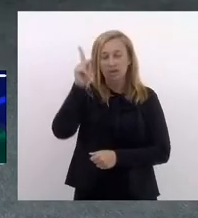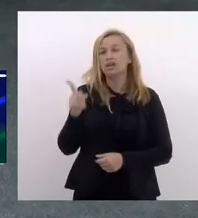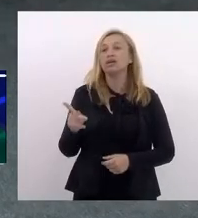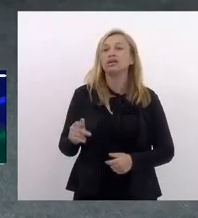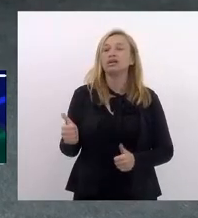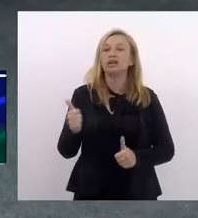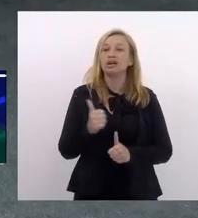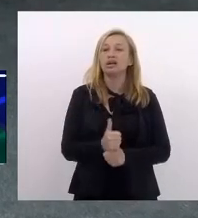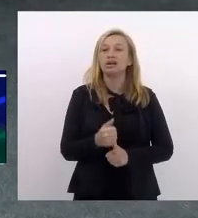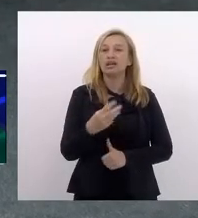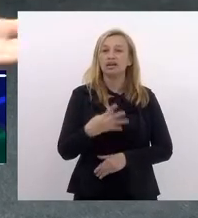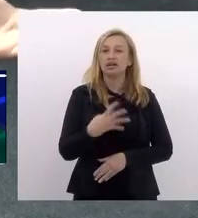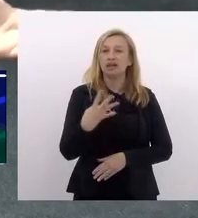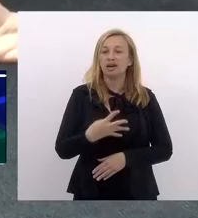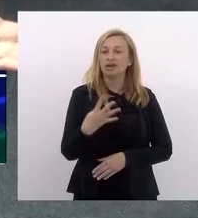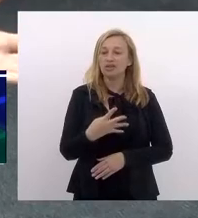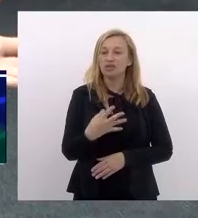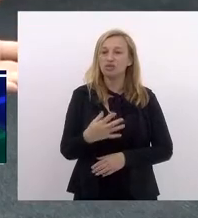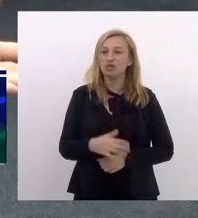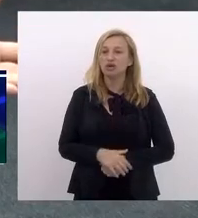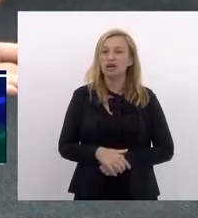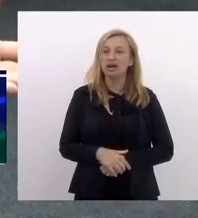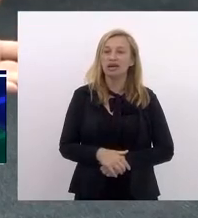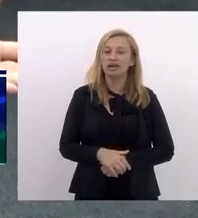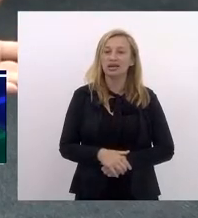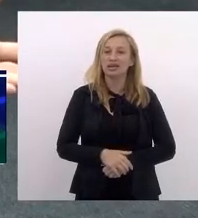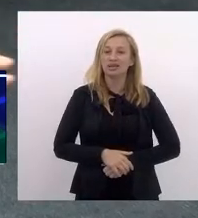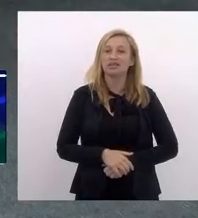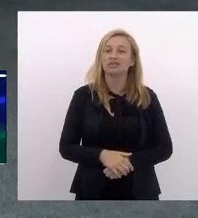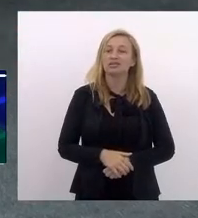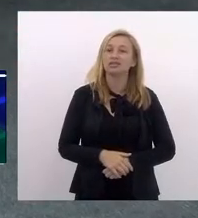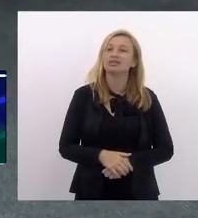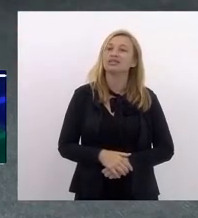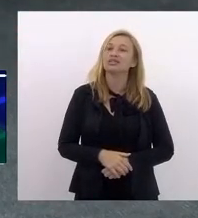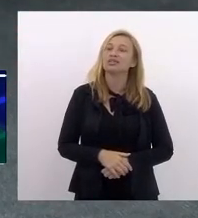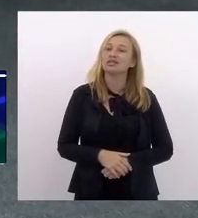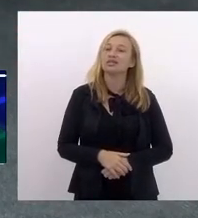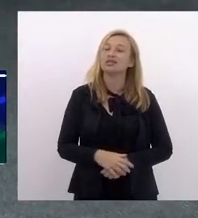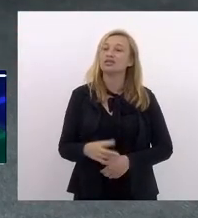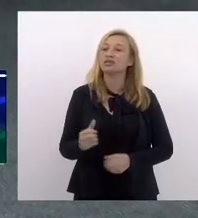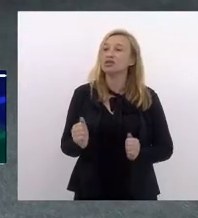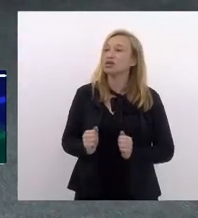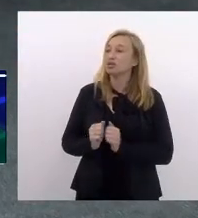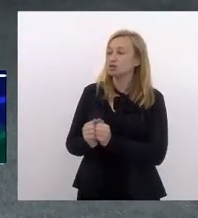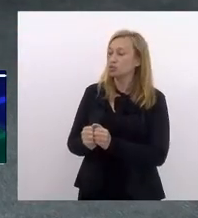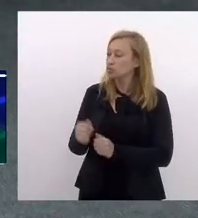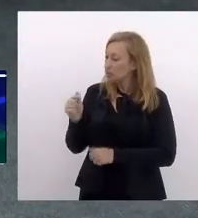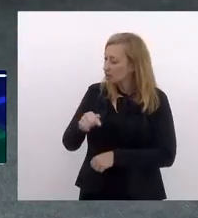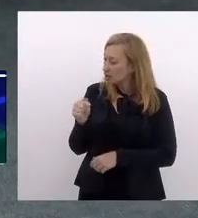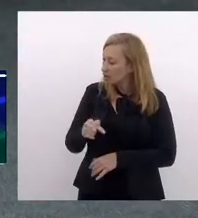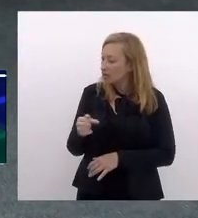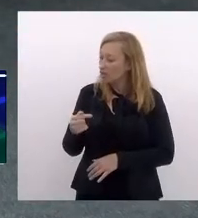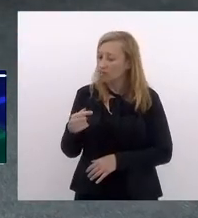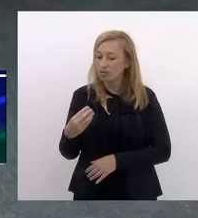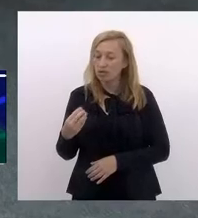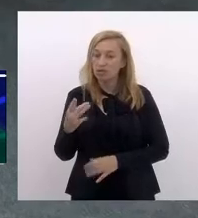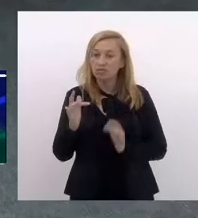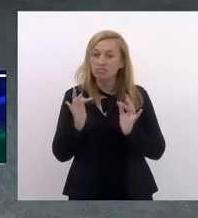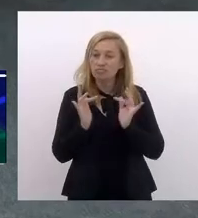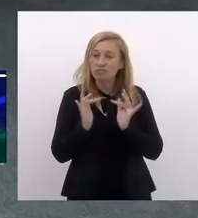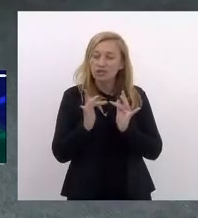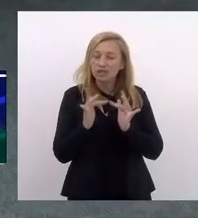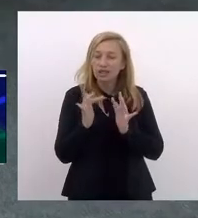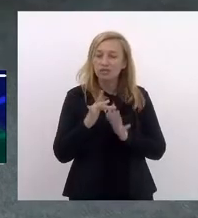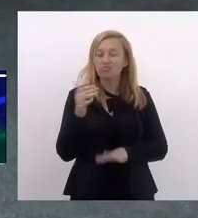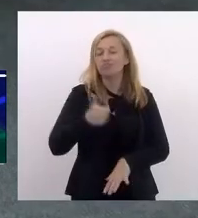quarto mandato, e vai nos fazer falta aqui. Eu quero dizer que tive com o Rubens Bontempo aqui, tenho tido uma convivência das melhores